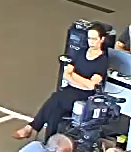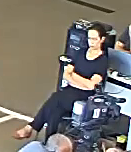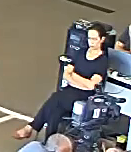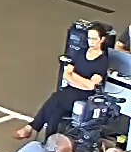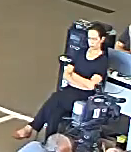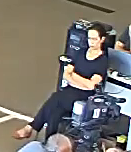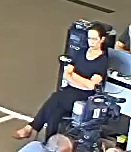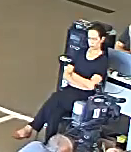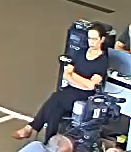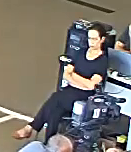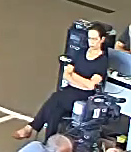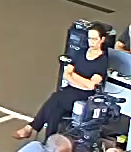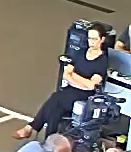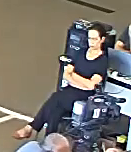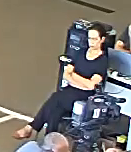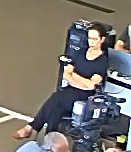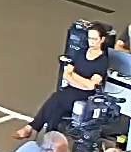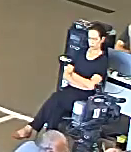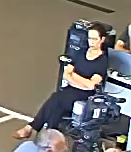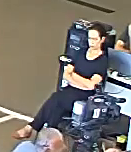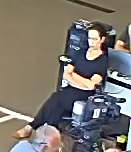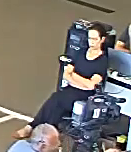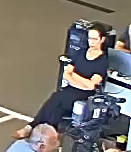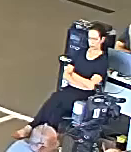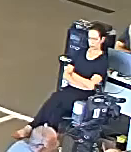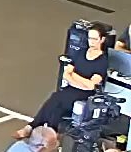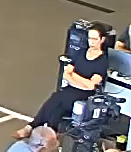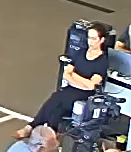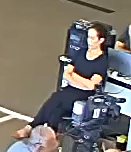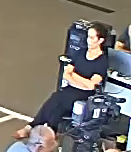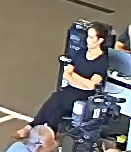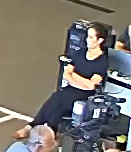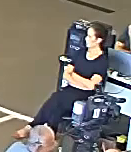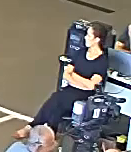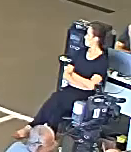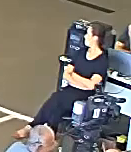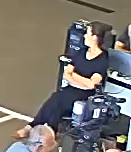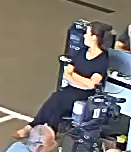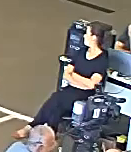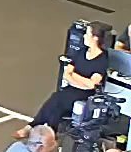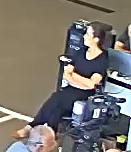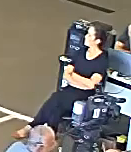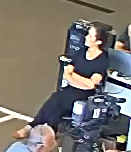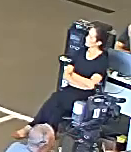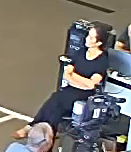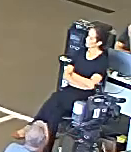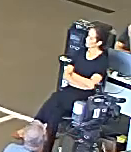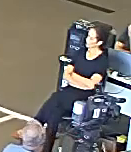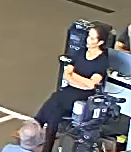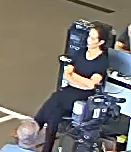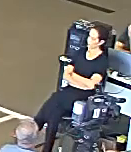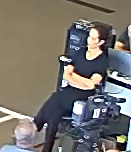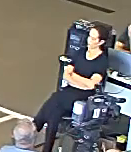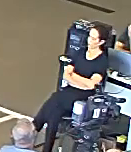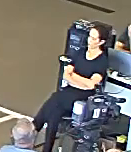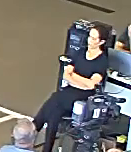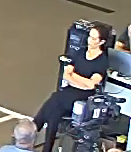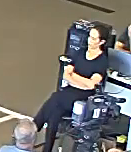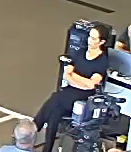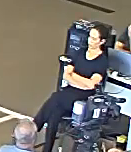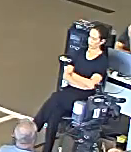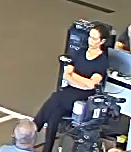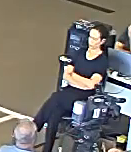e depois os os veículos eh a partir de 2009 fabricados acessíveis e